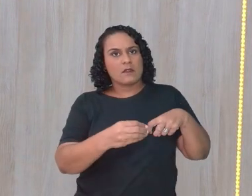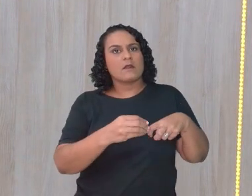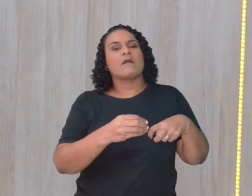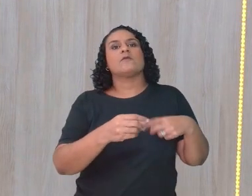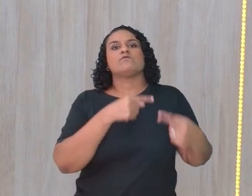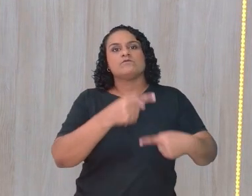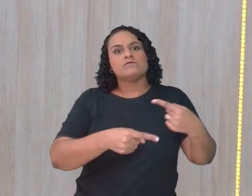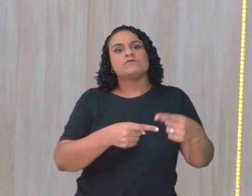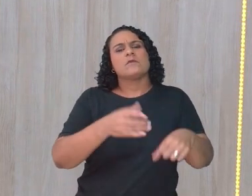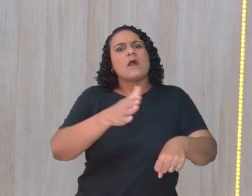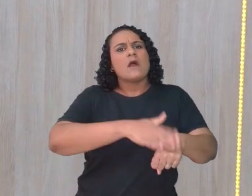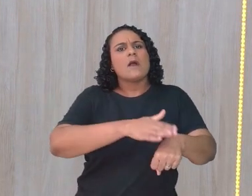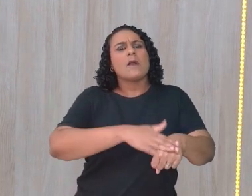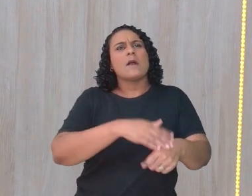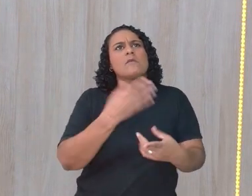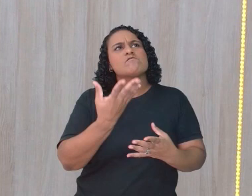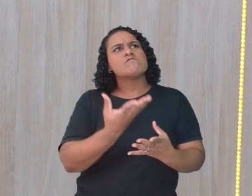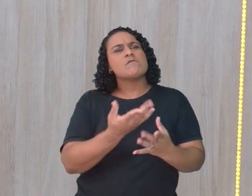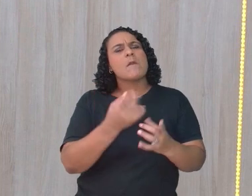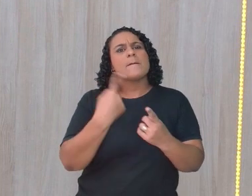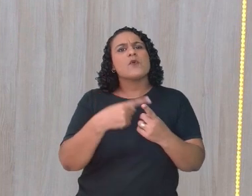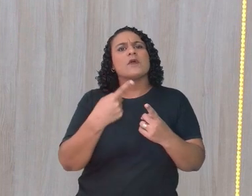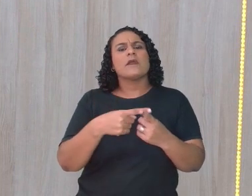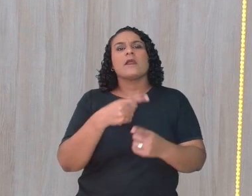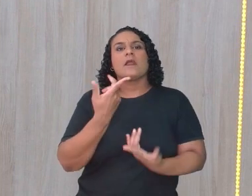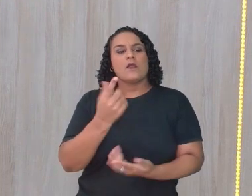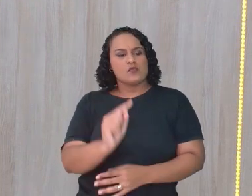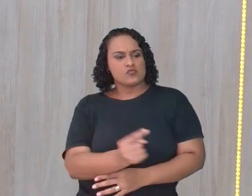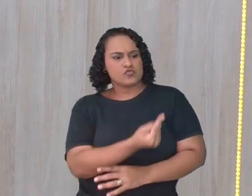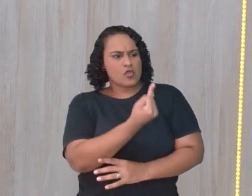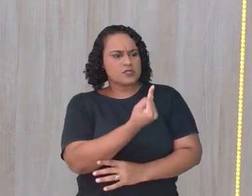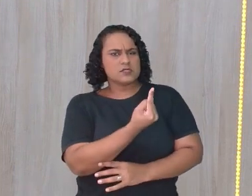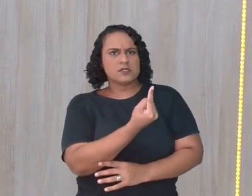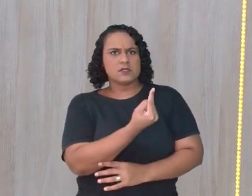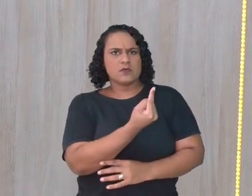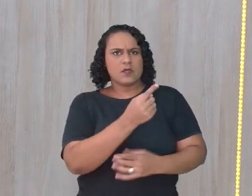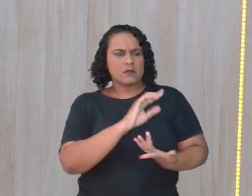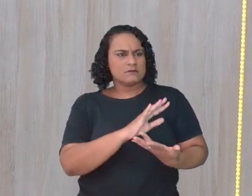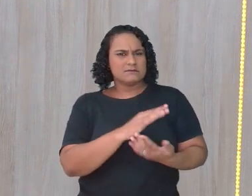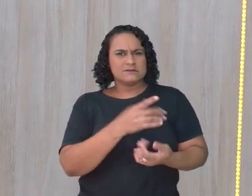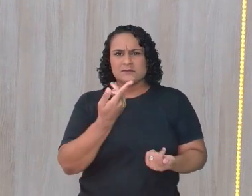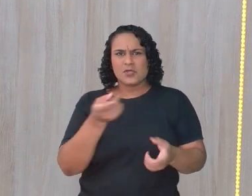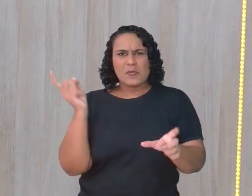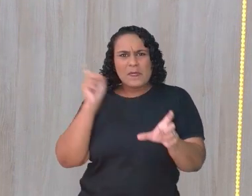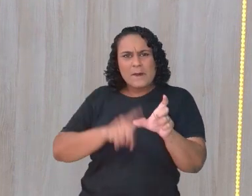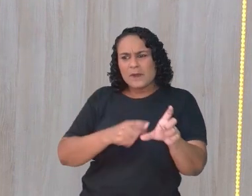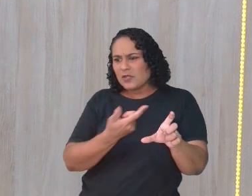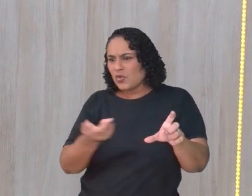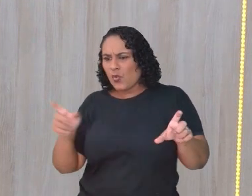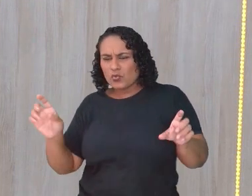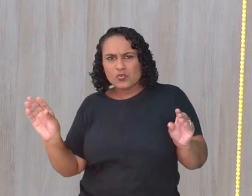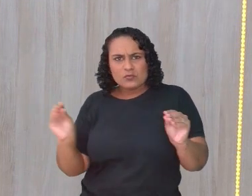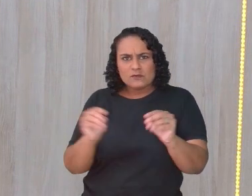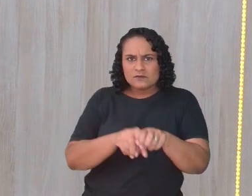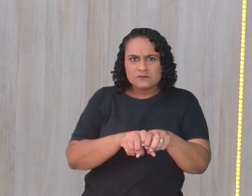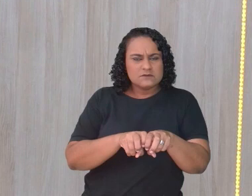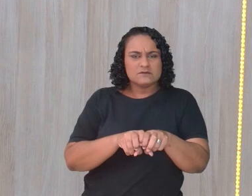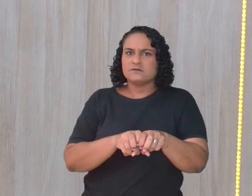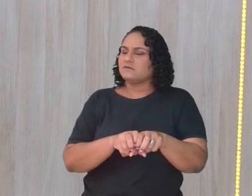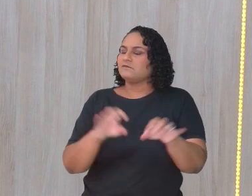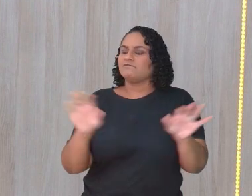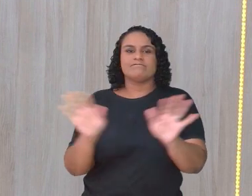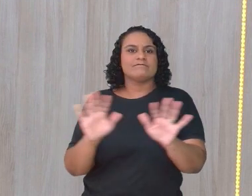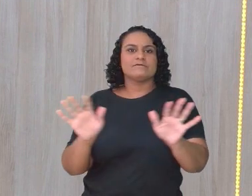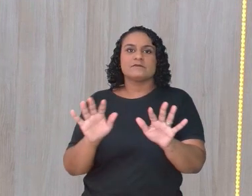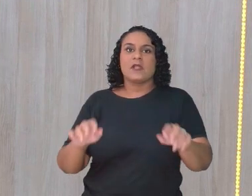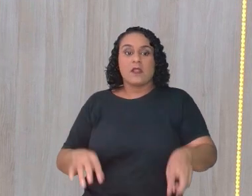muito importante, porque um ser só, ele origina outro ser, não depende de outro ser para se reproduzir. Ele